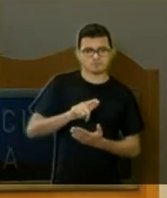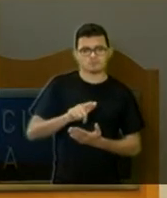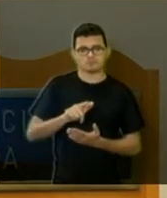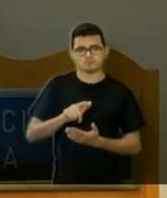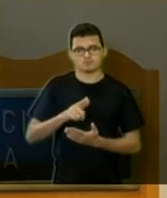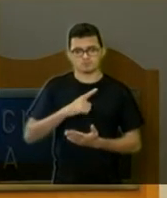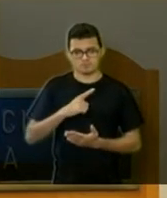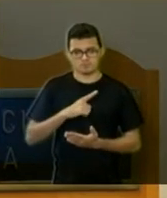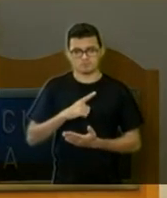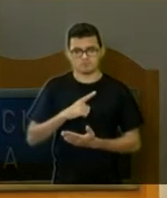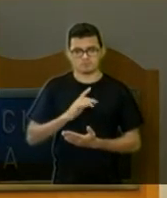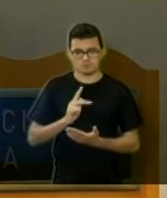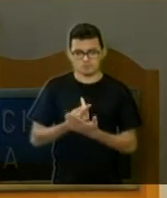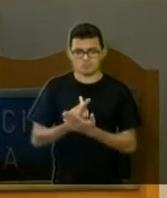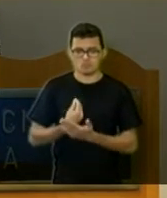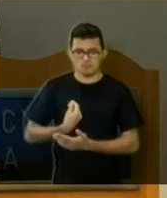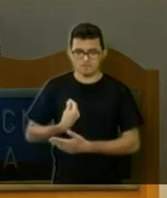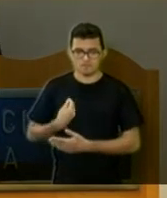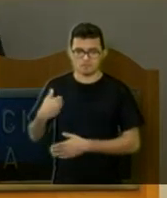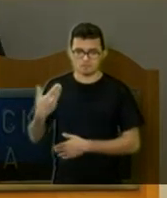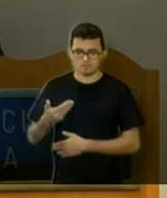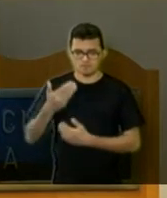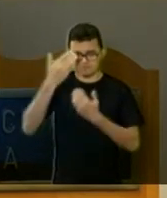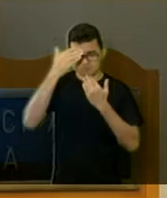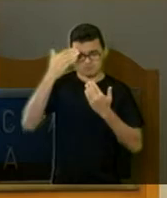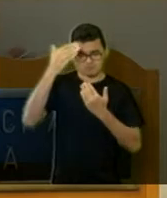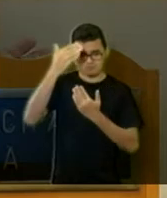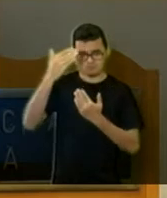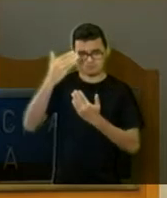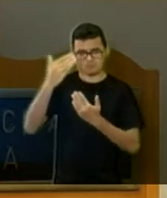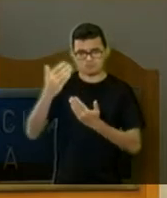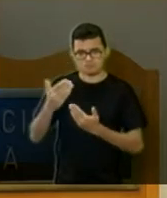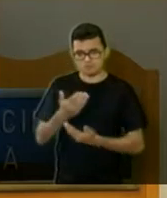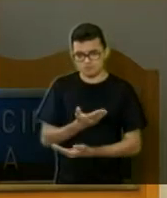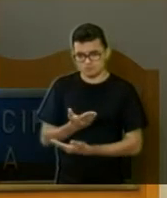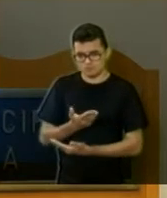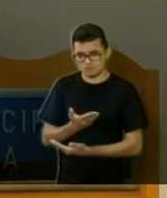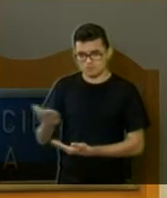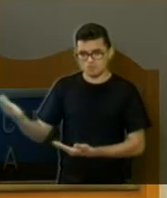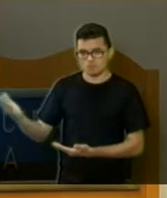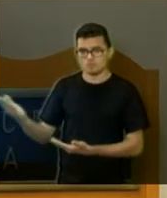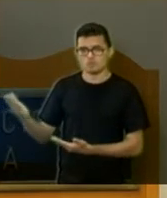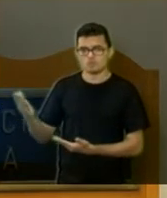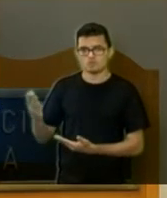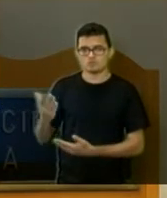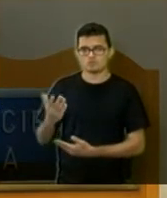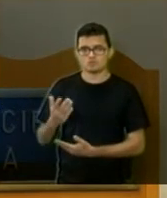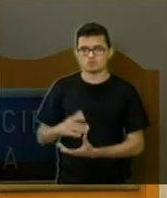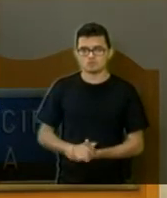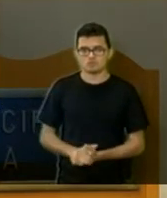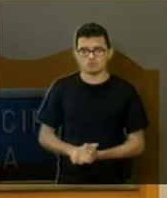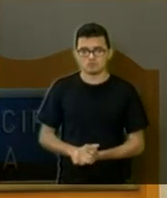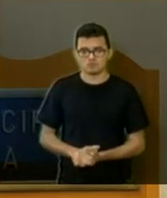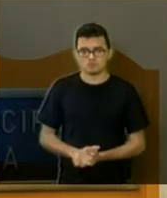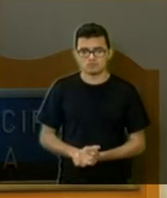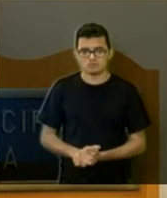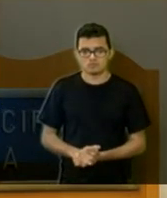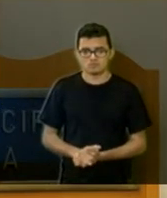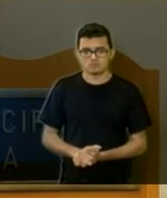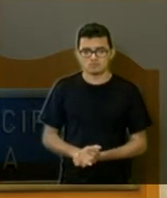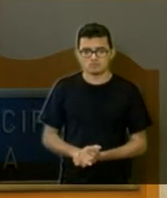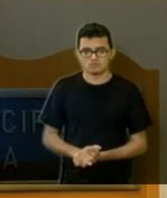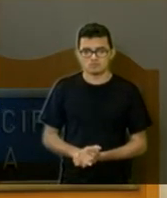a minha vida toda. Eu quero agradecer muito a vocês todos essa homenagem de coração, porque